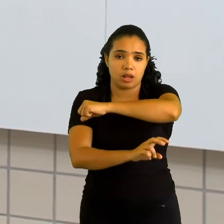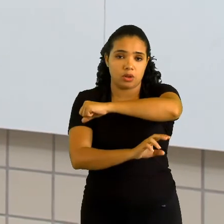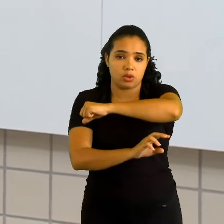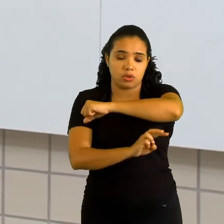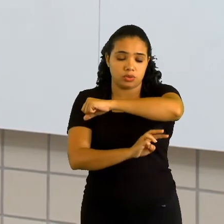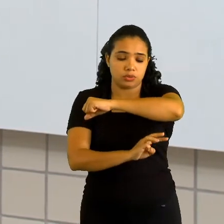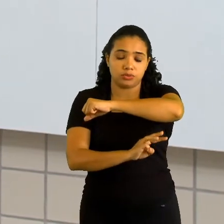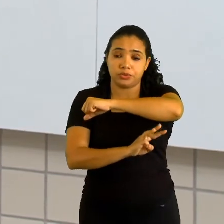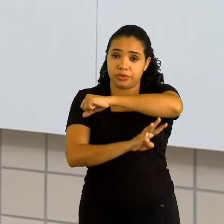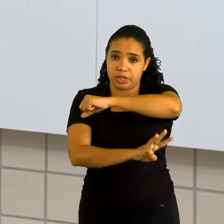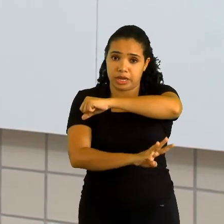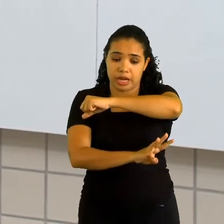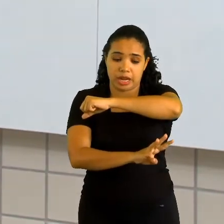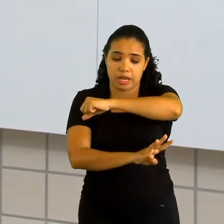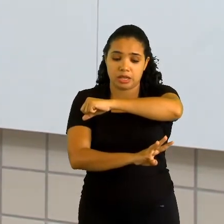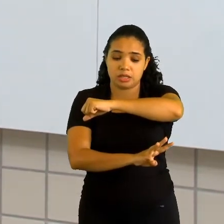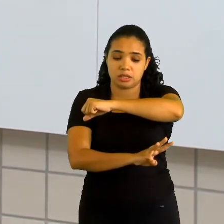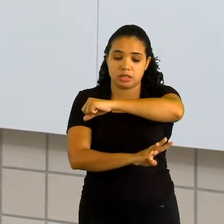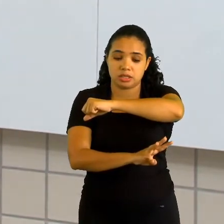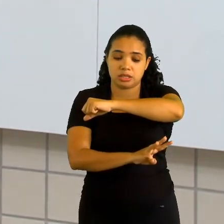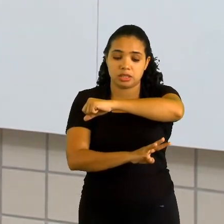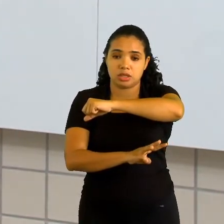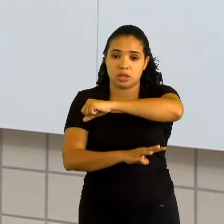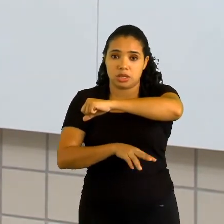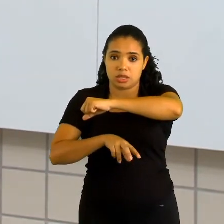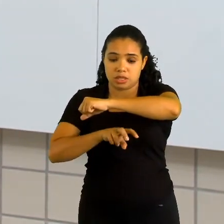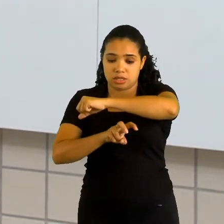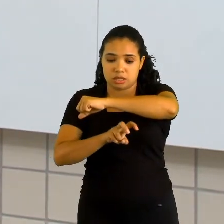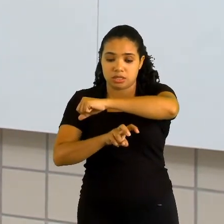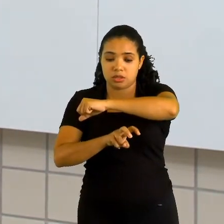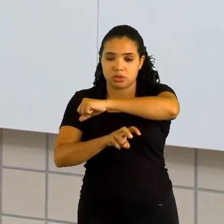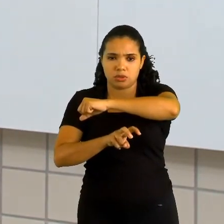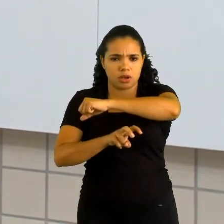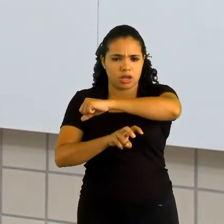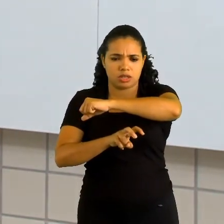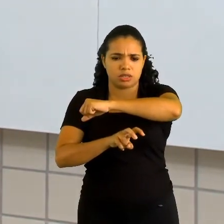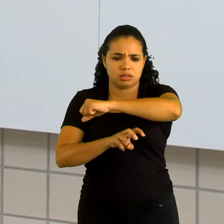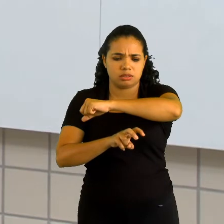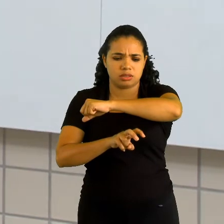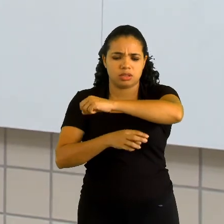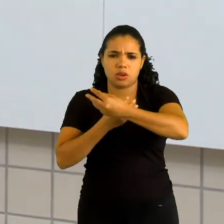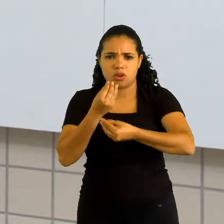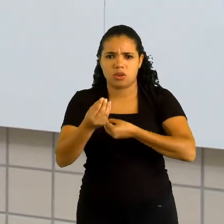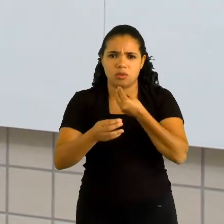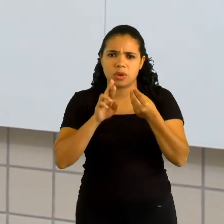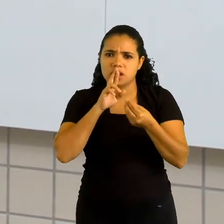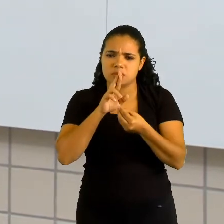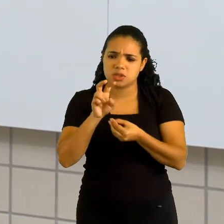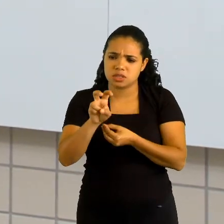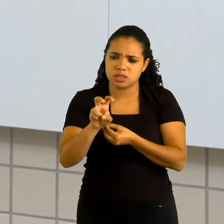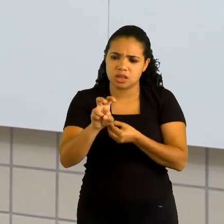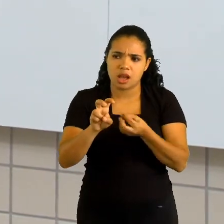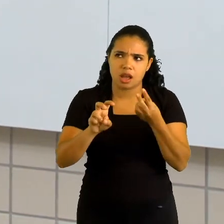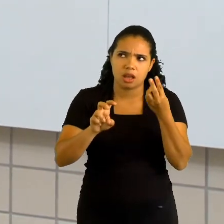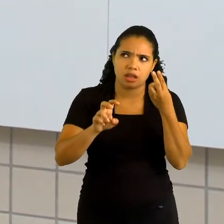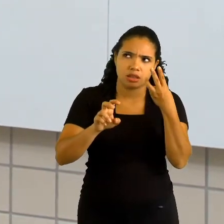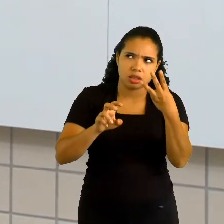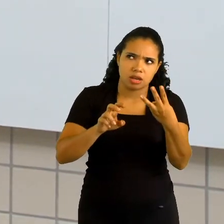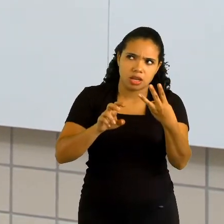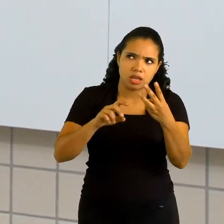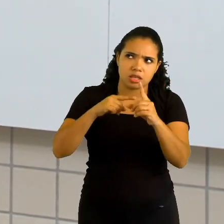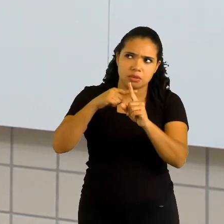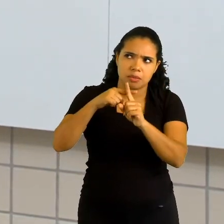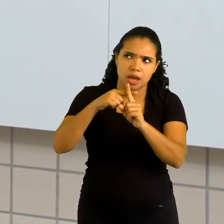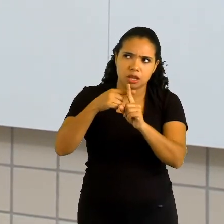de 2. O próximo a diferença tem que ser de 2. Vamos ver um outro exemplo. Se eu quiser uma reta numérica com a diferença de 5,